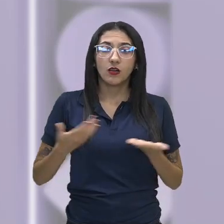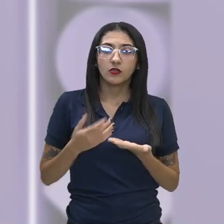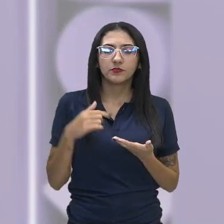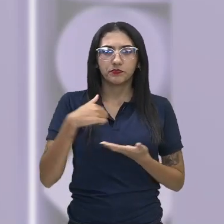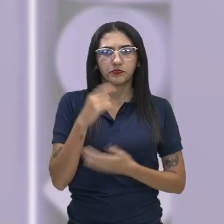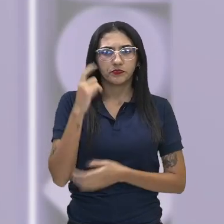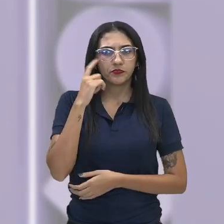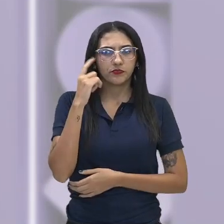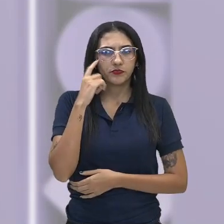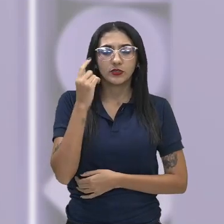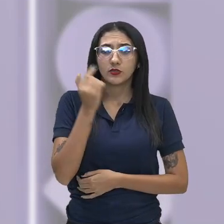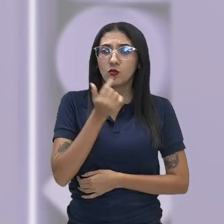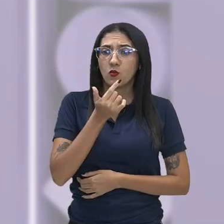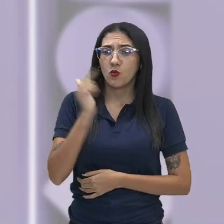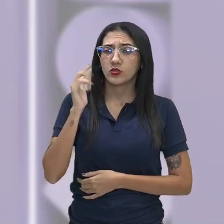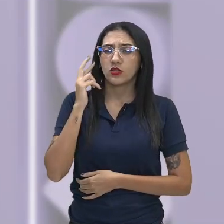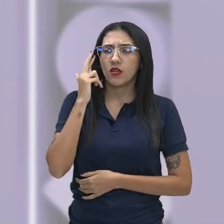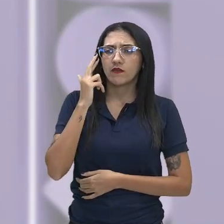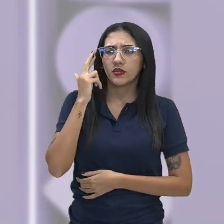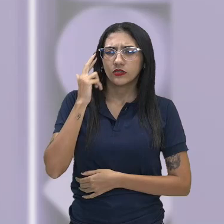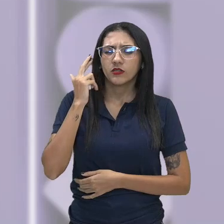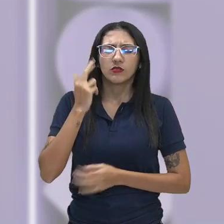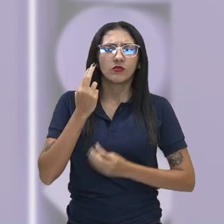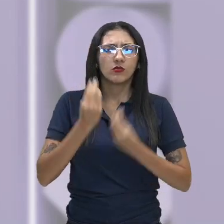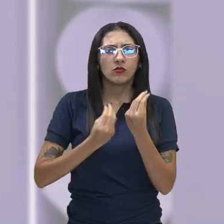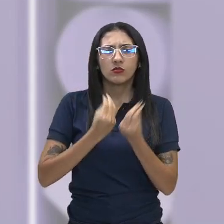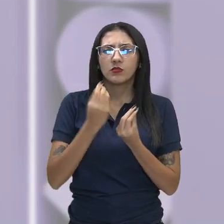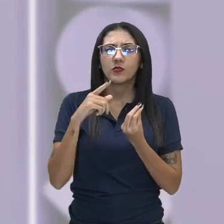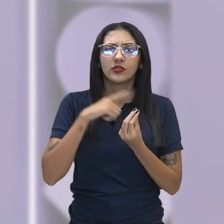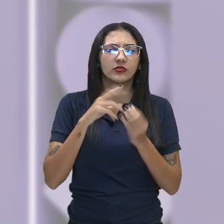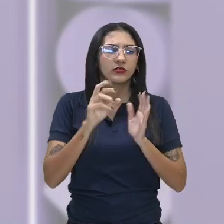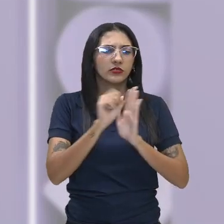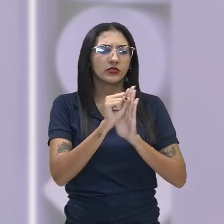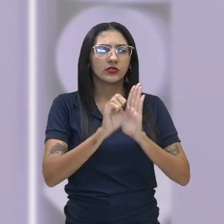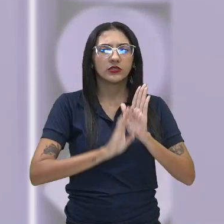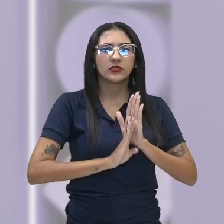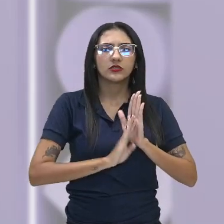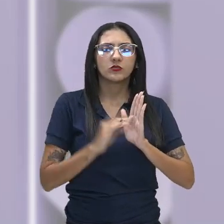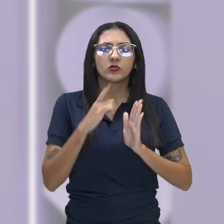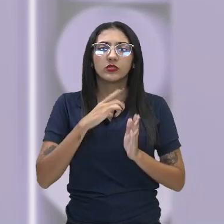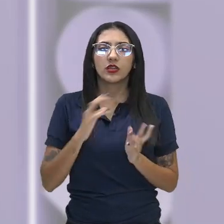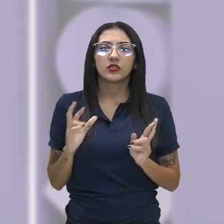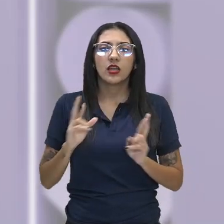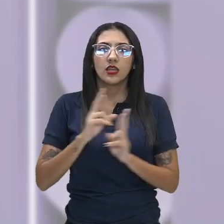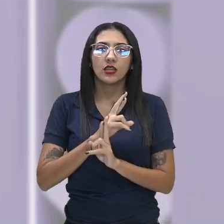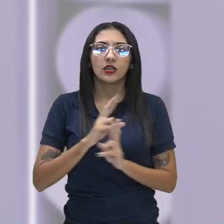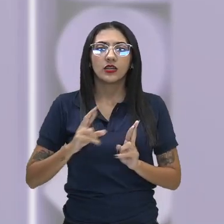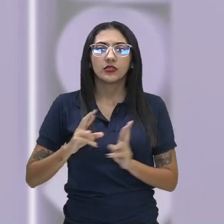reflexão em relação a como é que esses símbolos se conectam com a